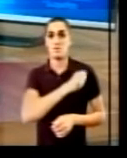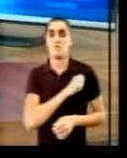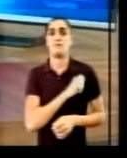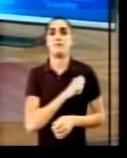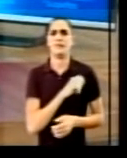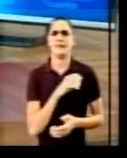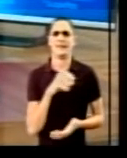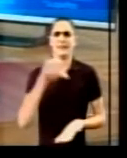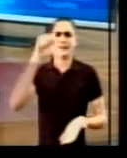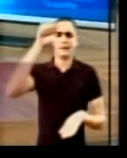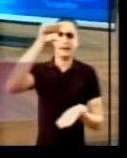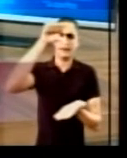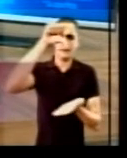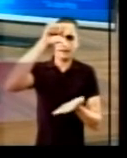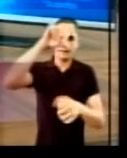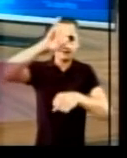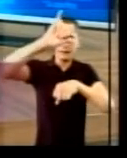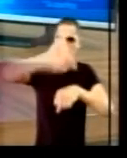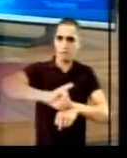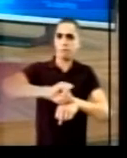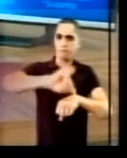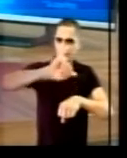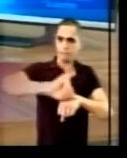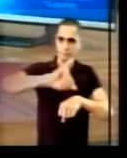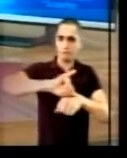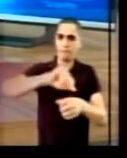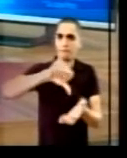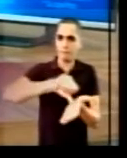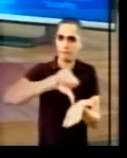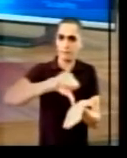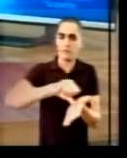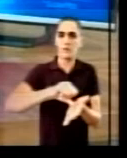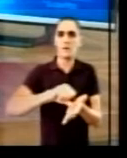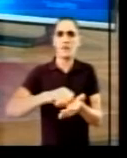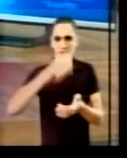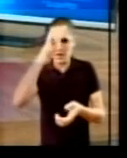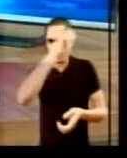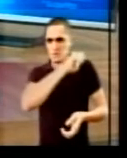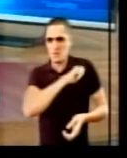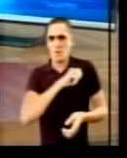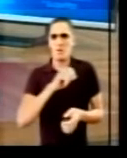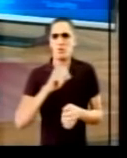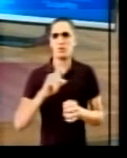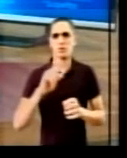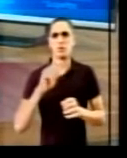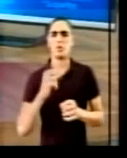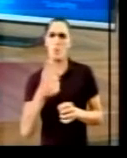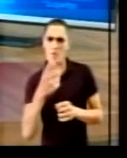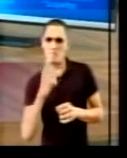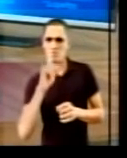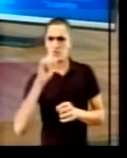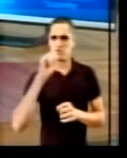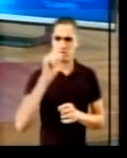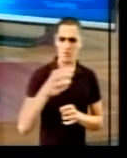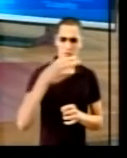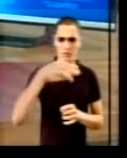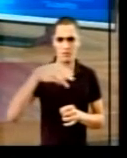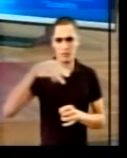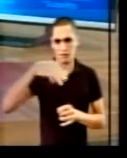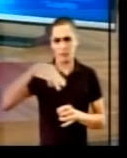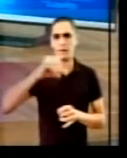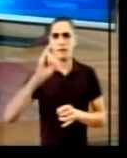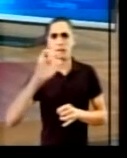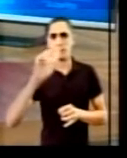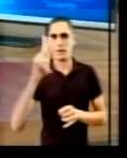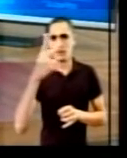menos 1.600.000 habitantes. Então nós sempre trabalhamos com esses 2 cenários. O nosso